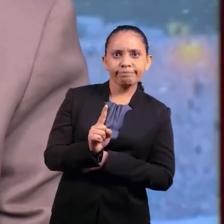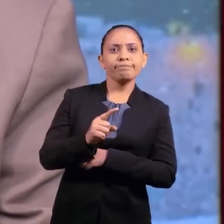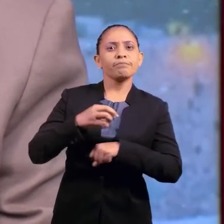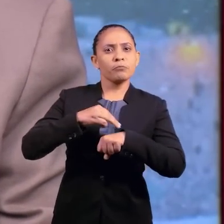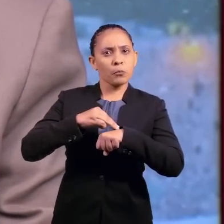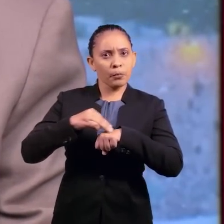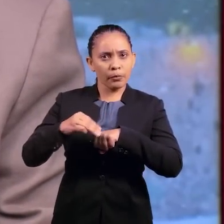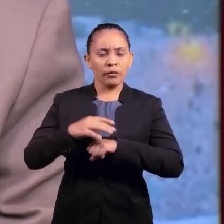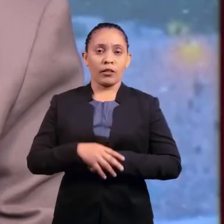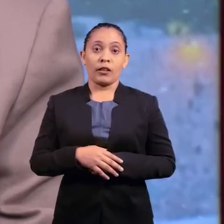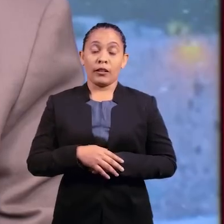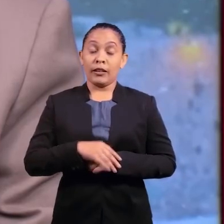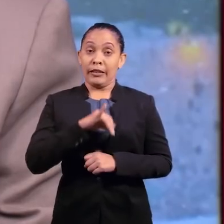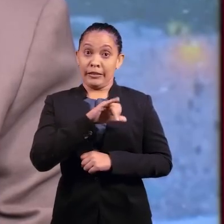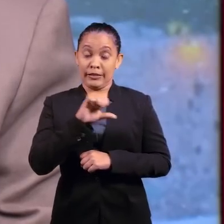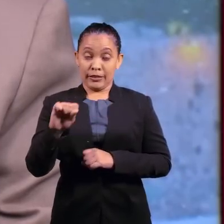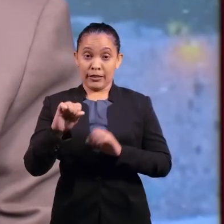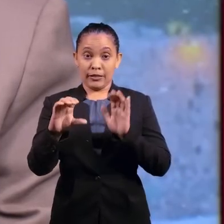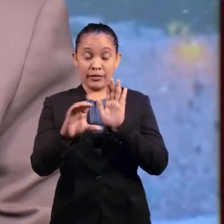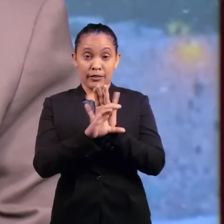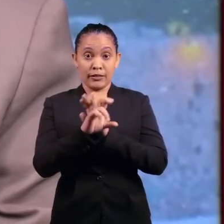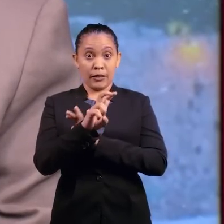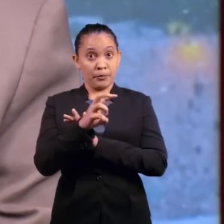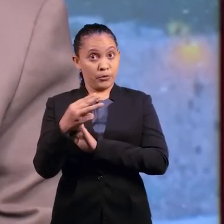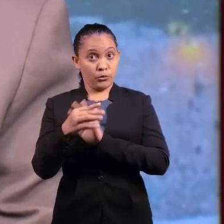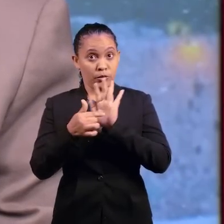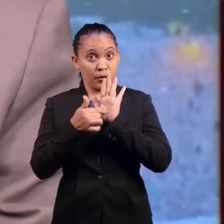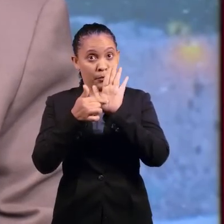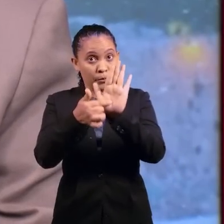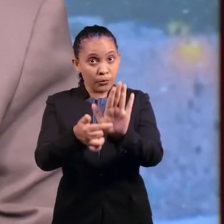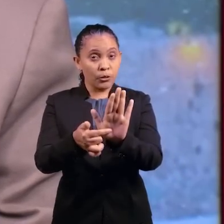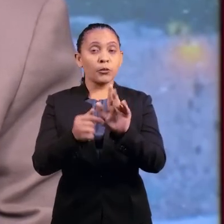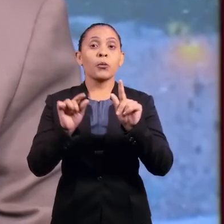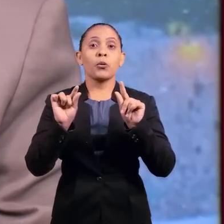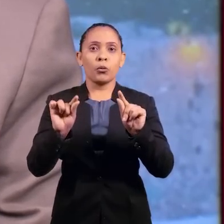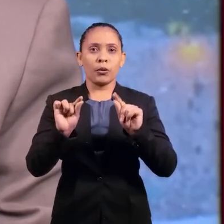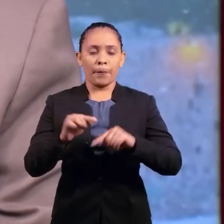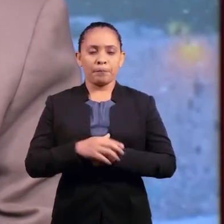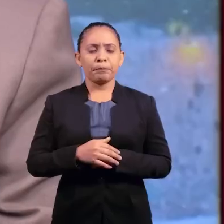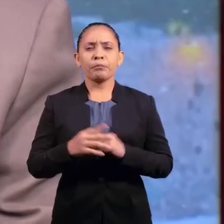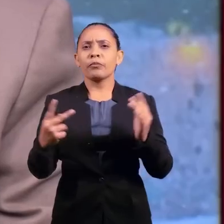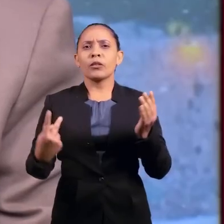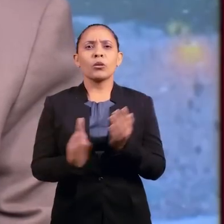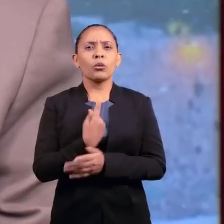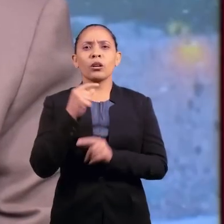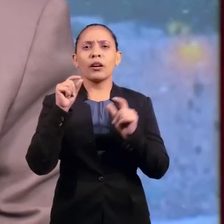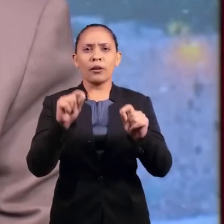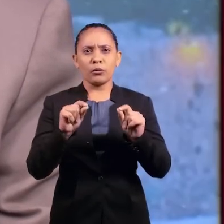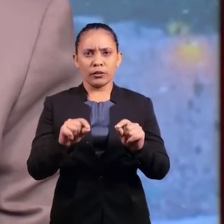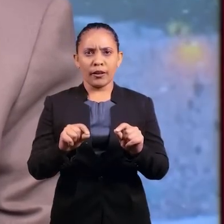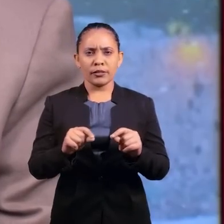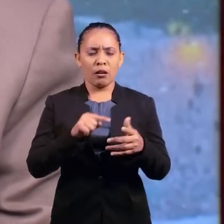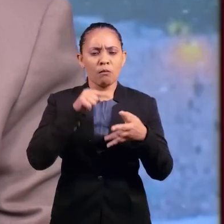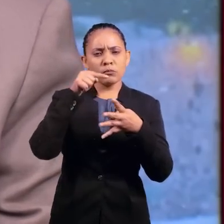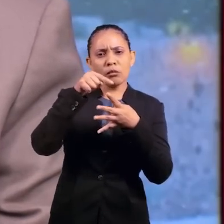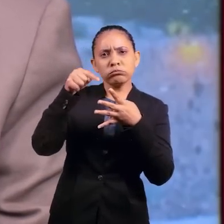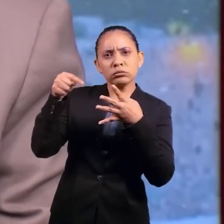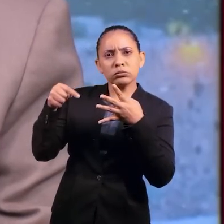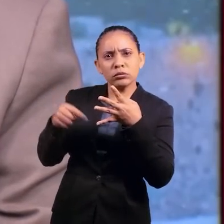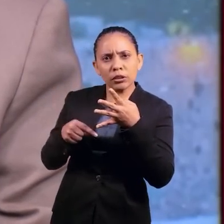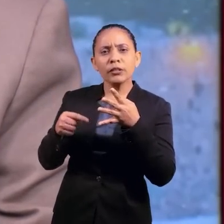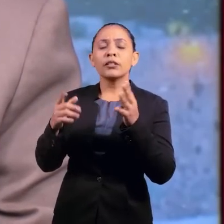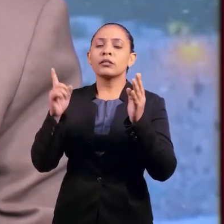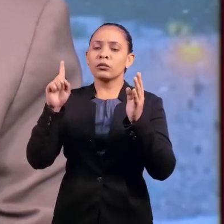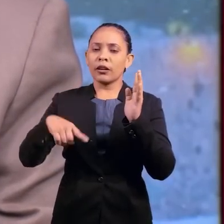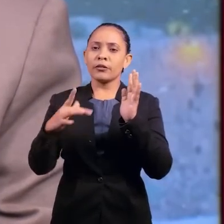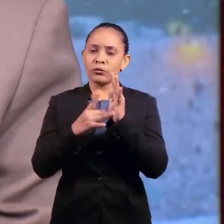daquilo que Isaías, nesse capítulo, começa a dizer, desses elementos, desses pontos, desses atributos do